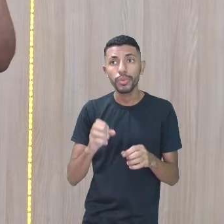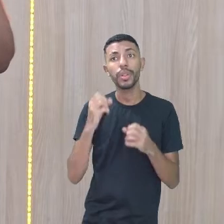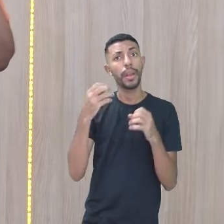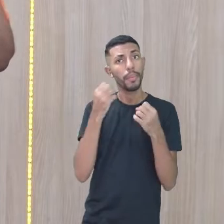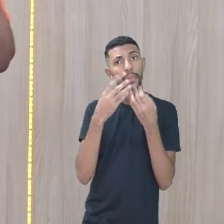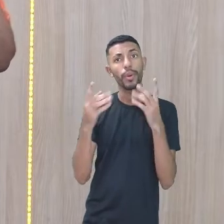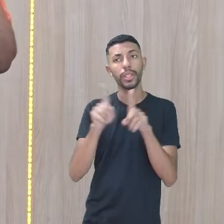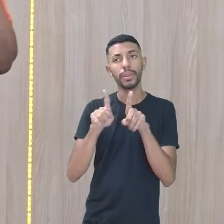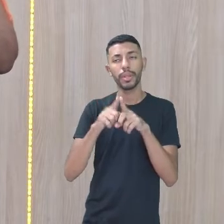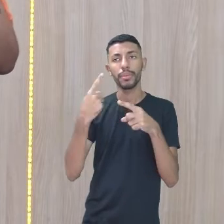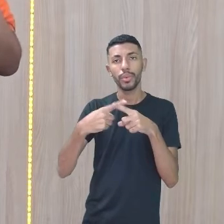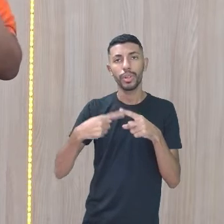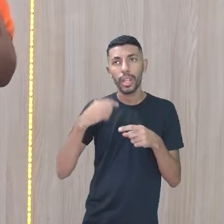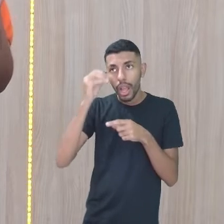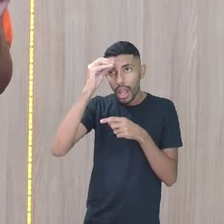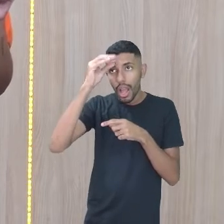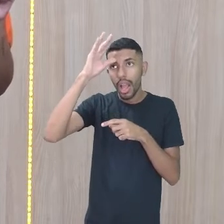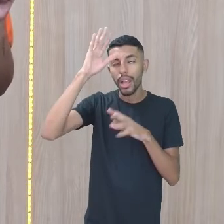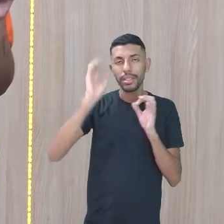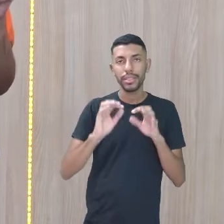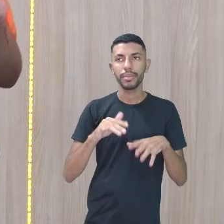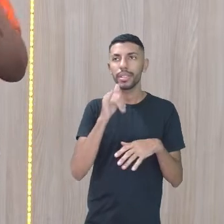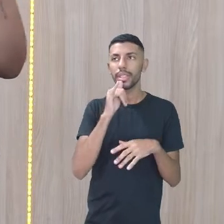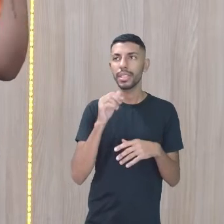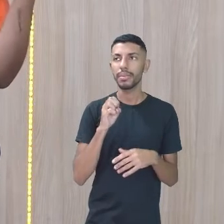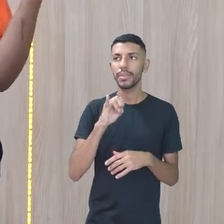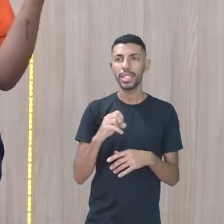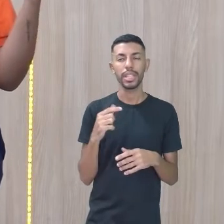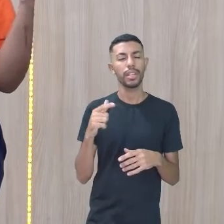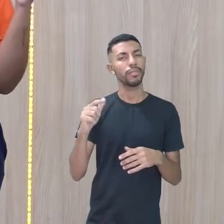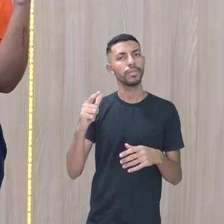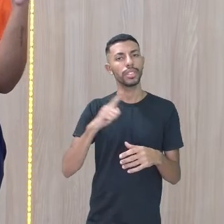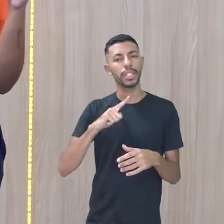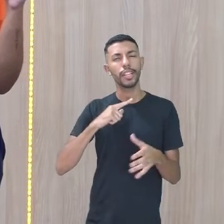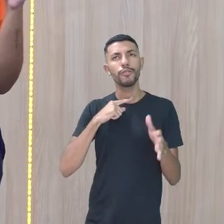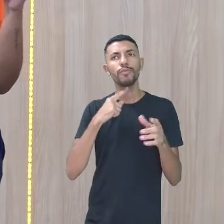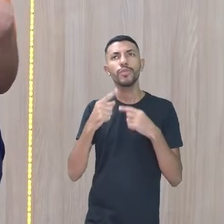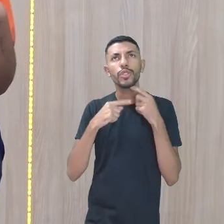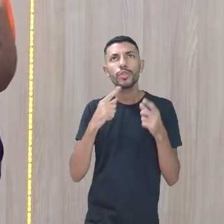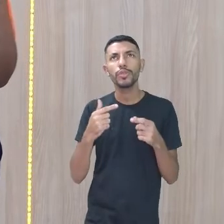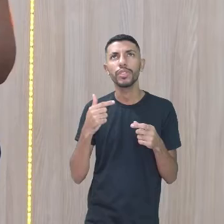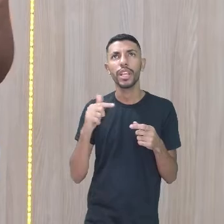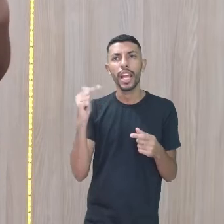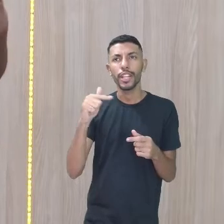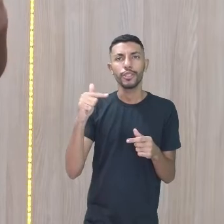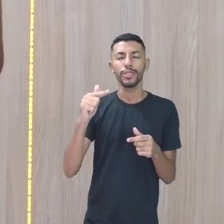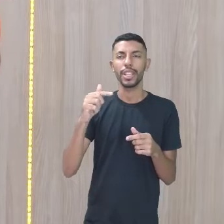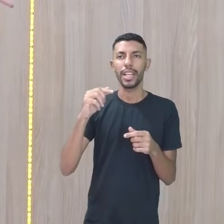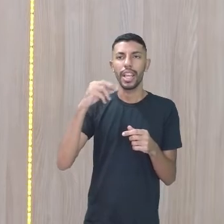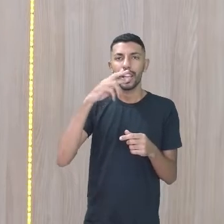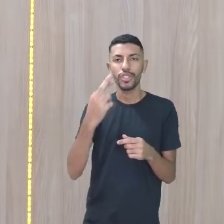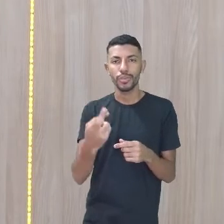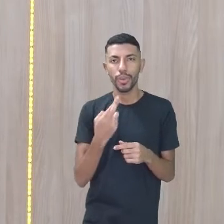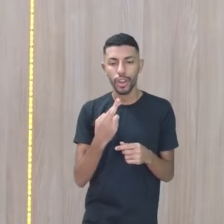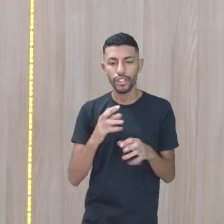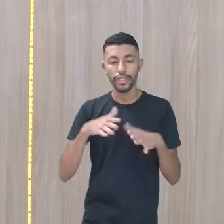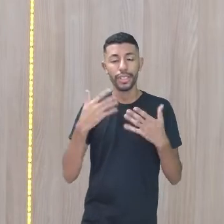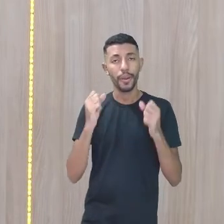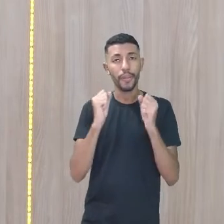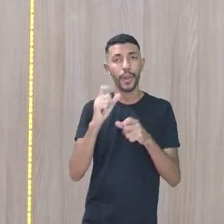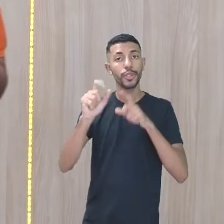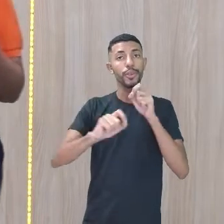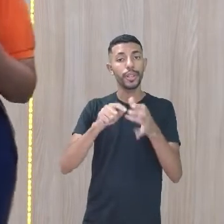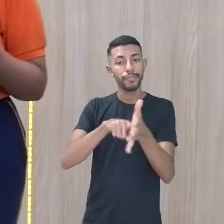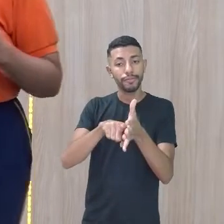tenho uma pergunta na minha cabeça que eu não tenho resposta ainda, eu vou atrás dessa resposta através da pesquisa, tá certo? Então não tenham medo